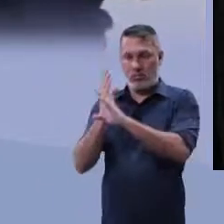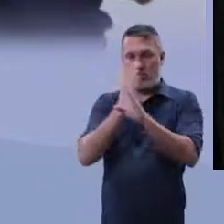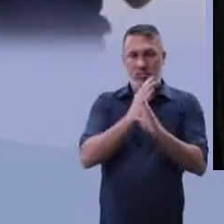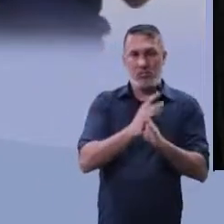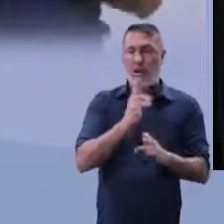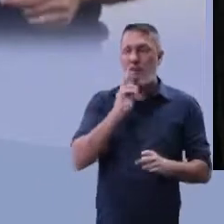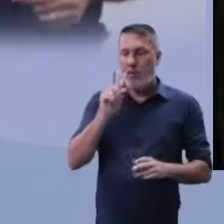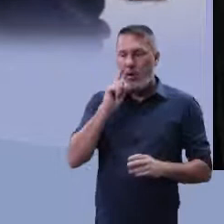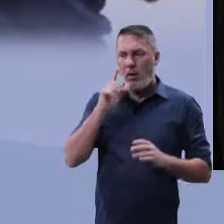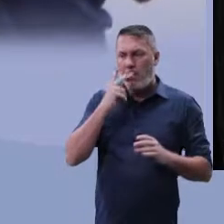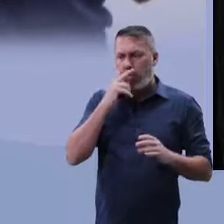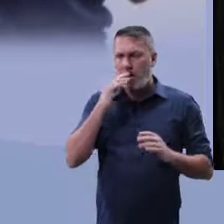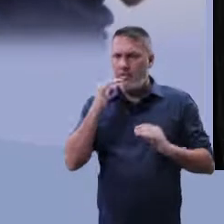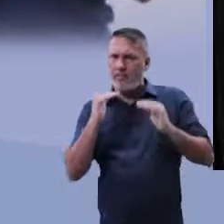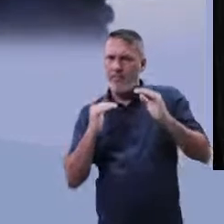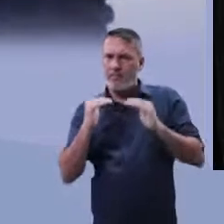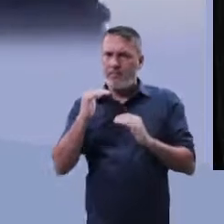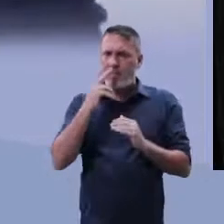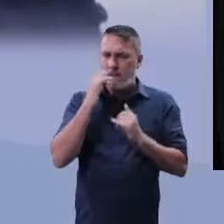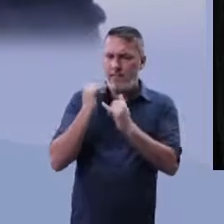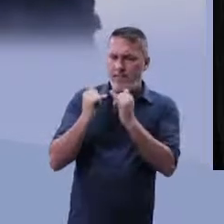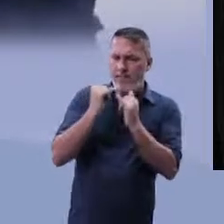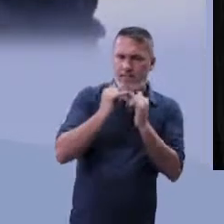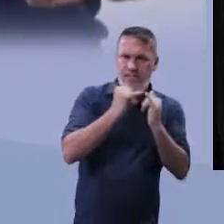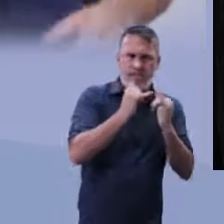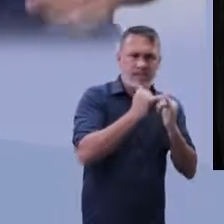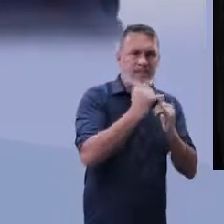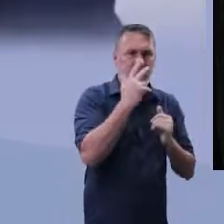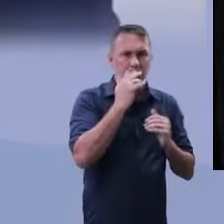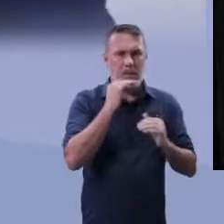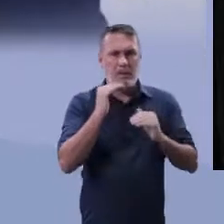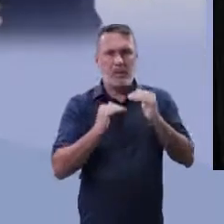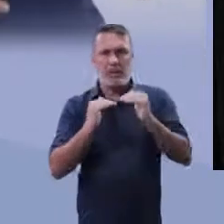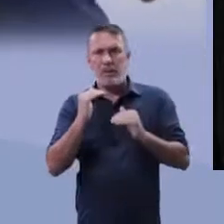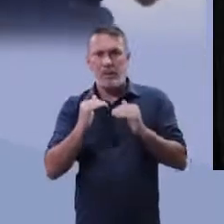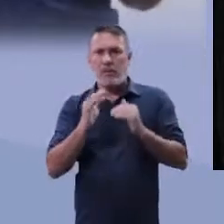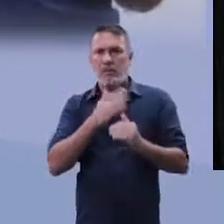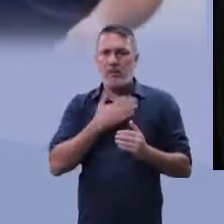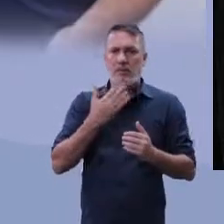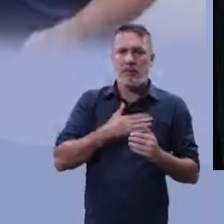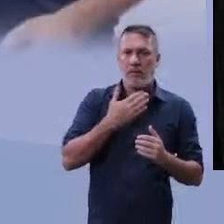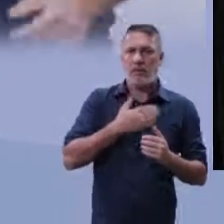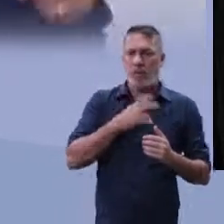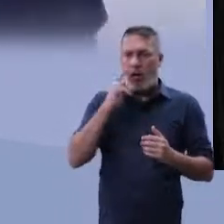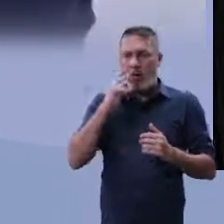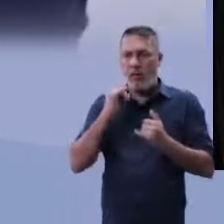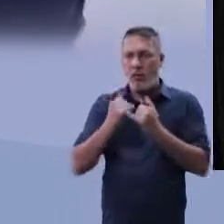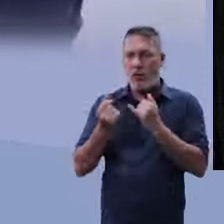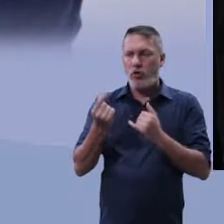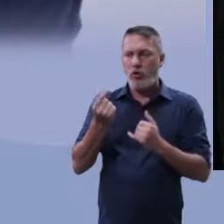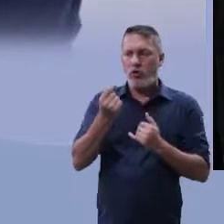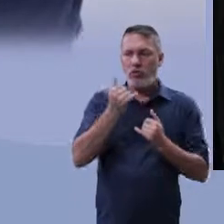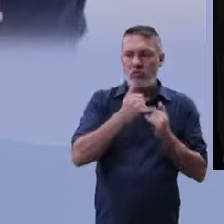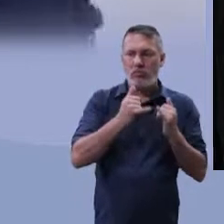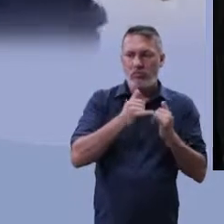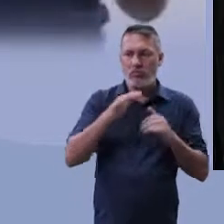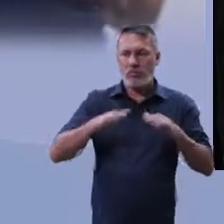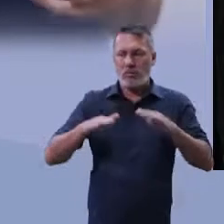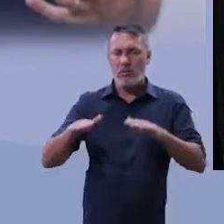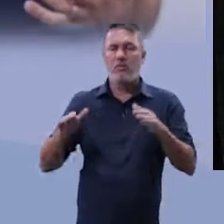1.474. Observa as respostas aí, elas estão bem próximas, né? 1.340, 1.349,